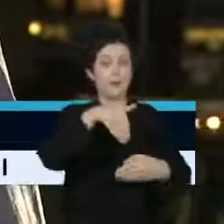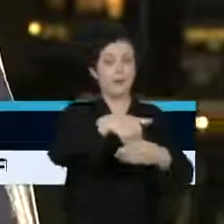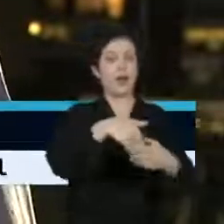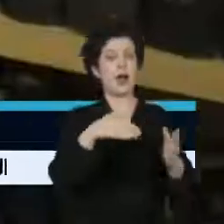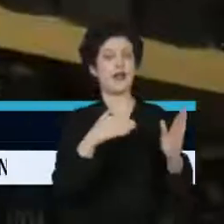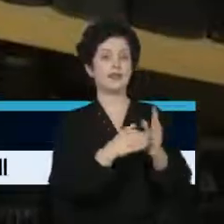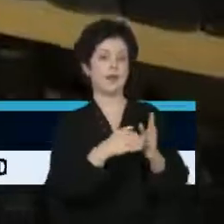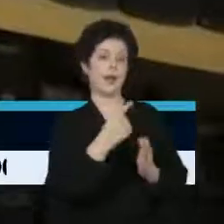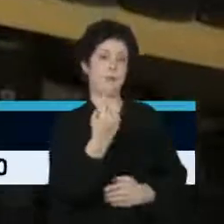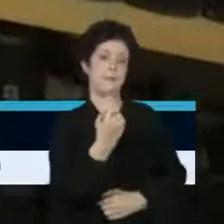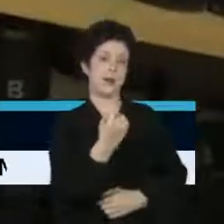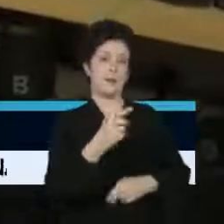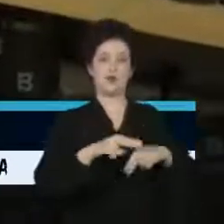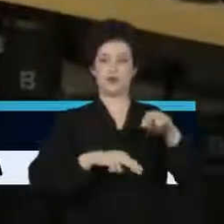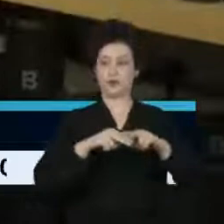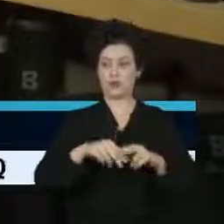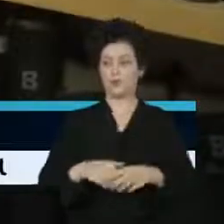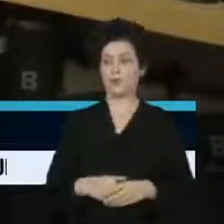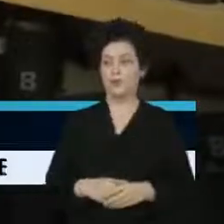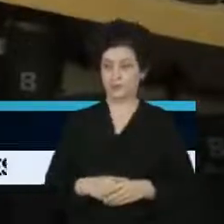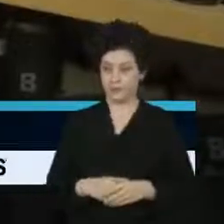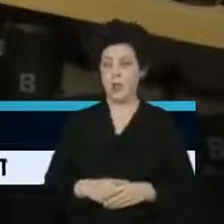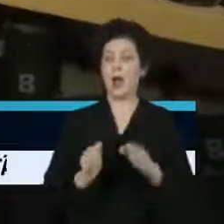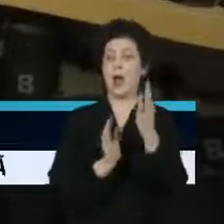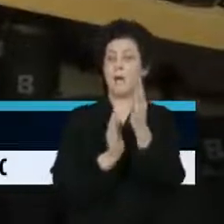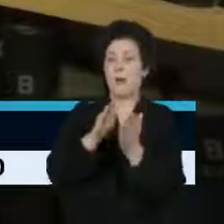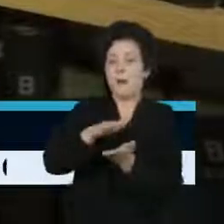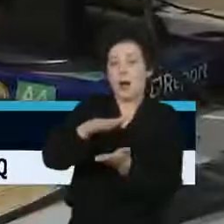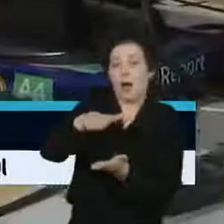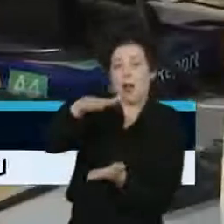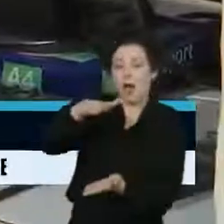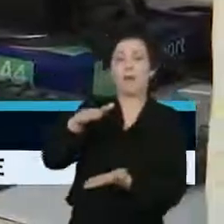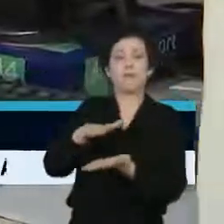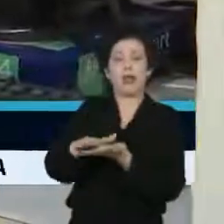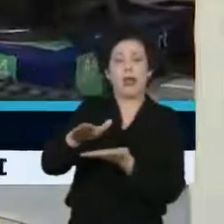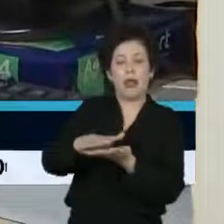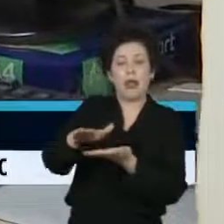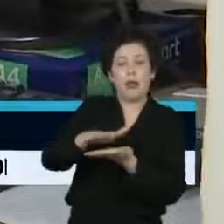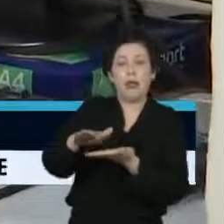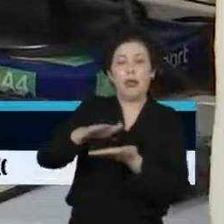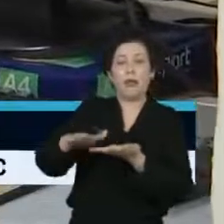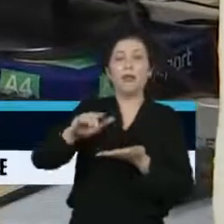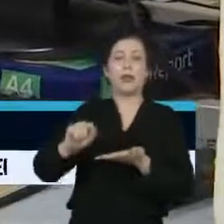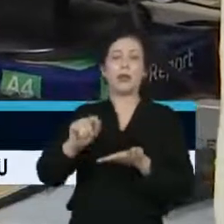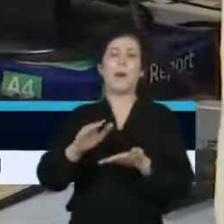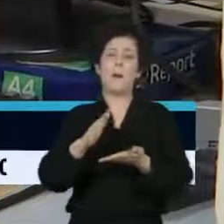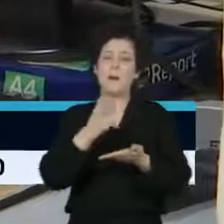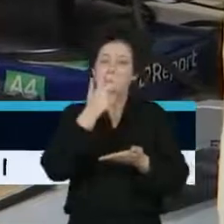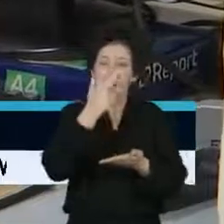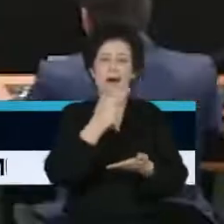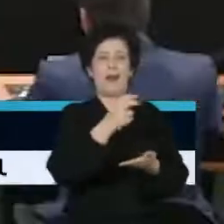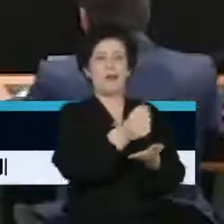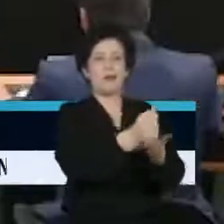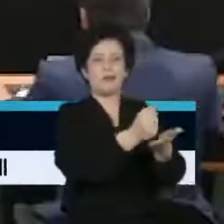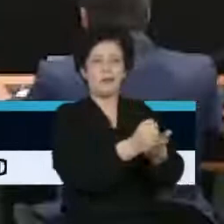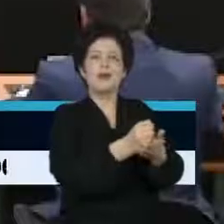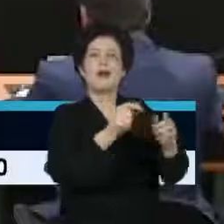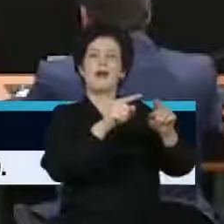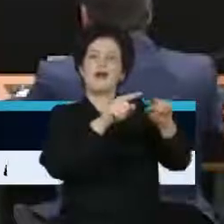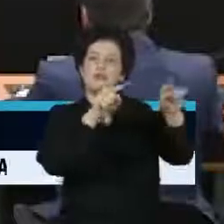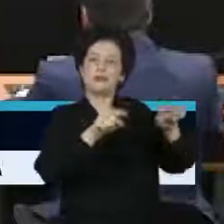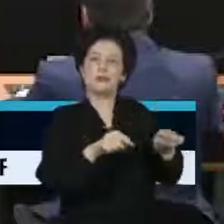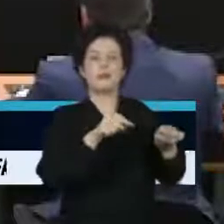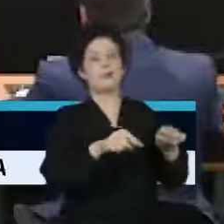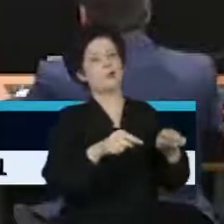1º de junho. Mas o fim de toda essa papelada e as despesas que elas geram parecem não estar agradando muito aos cartórios. Numa audiência